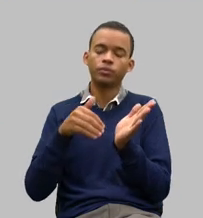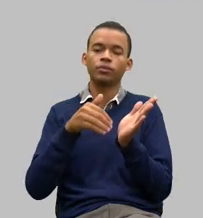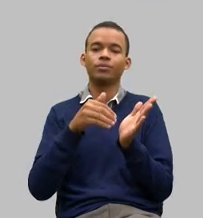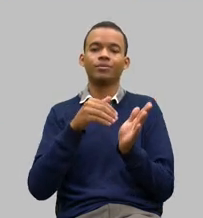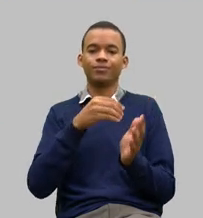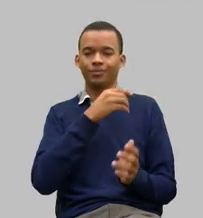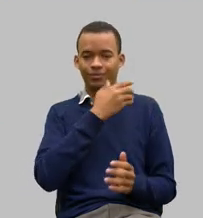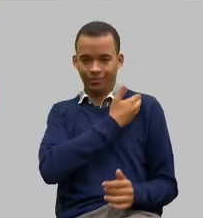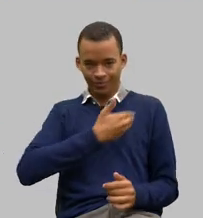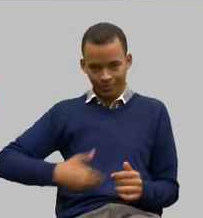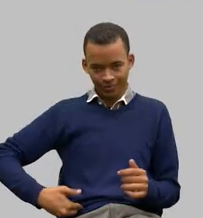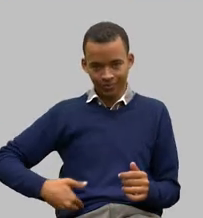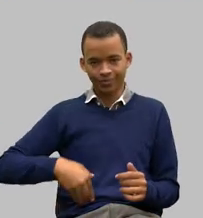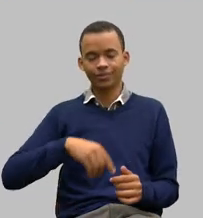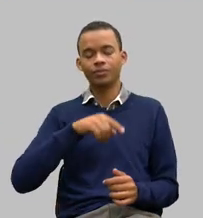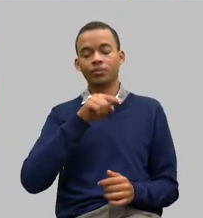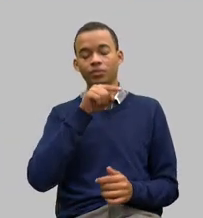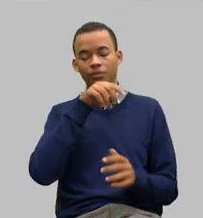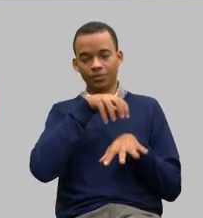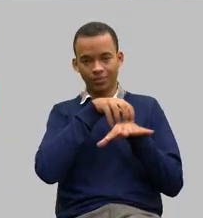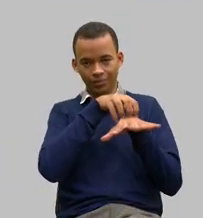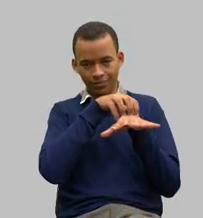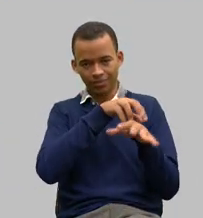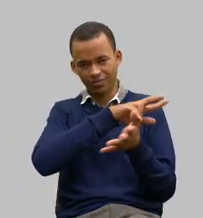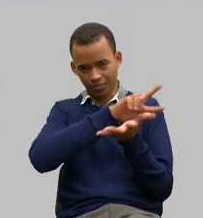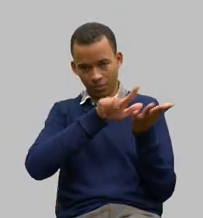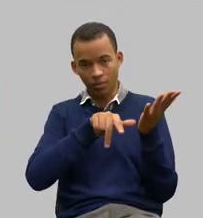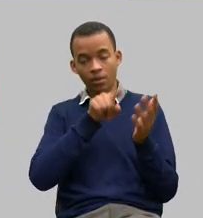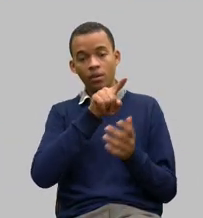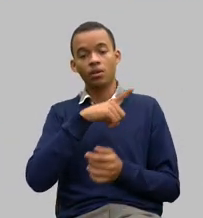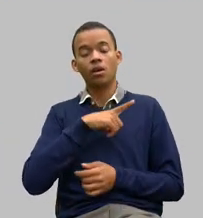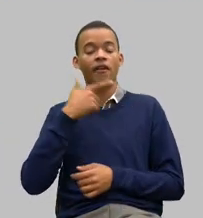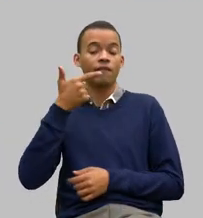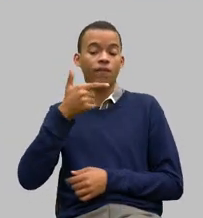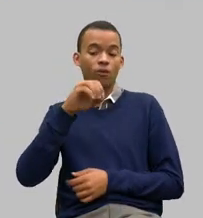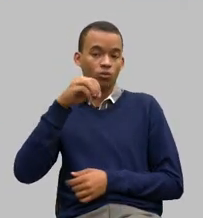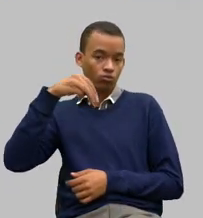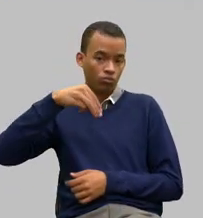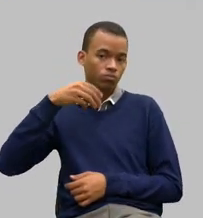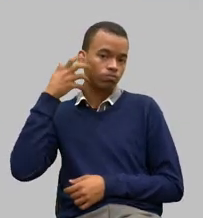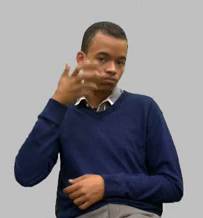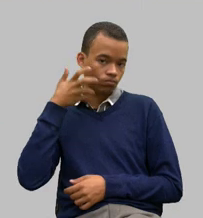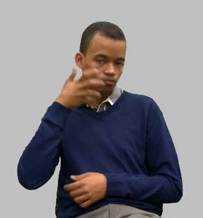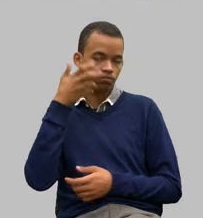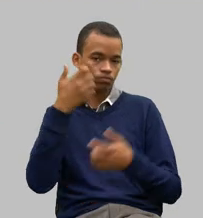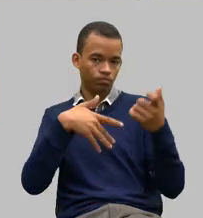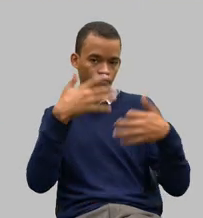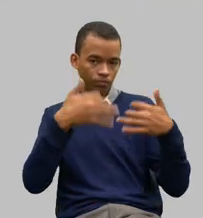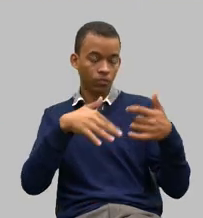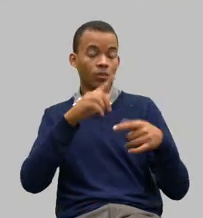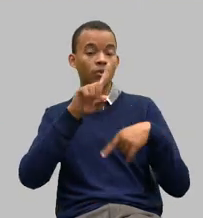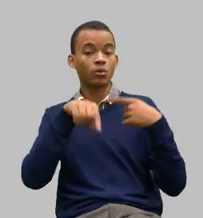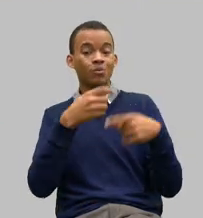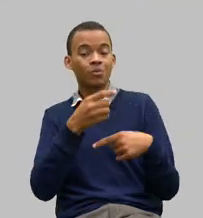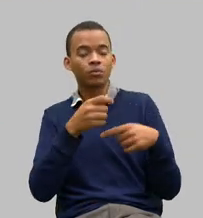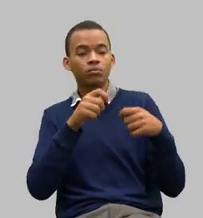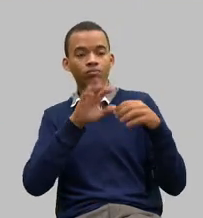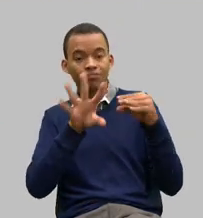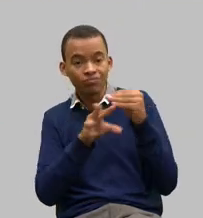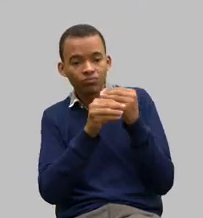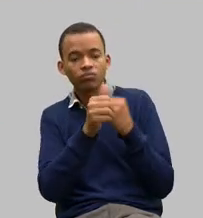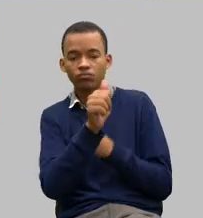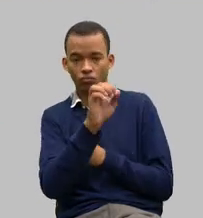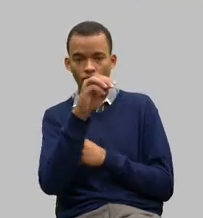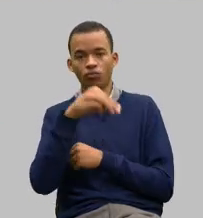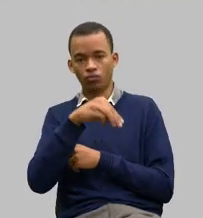disporá de até 20 minutos prorrogáveis por mais 10 minutos para sua exposição na sequência será concedida a